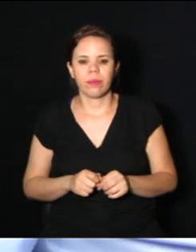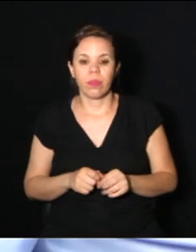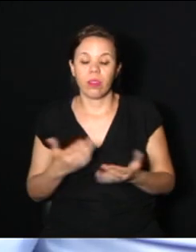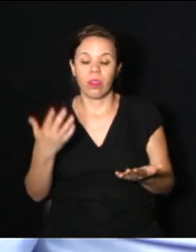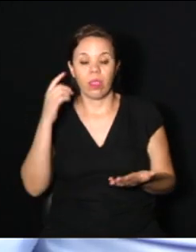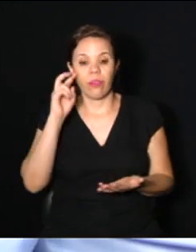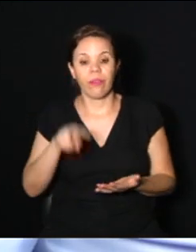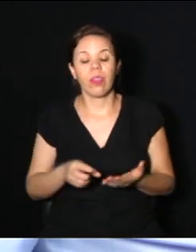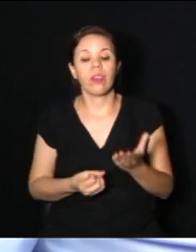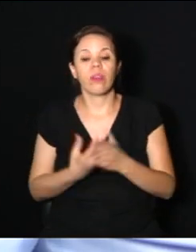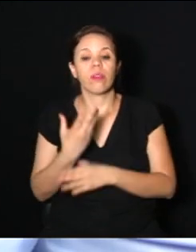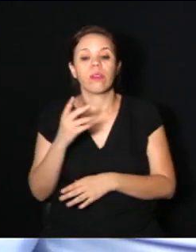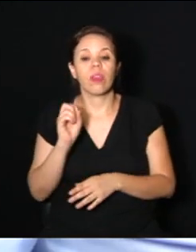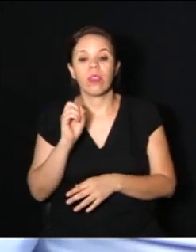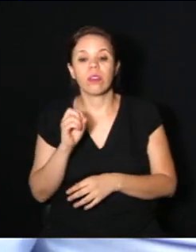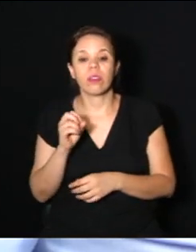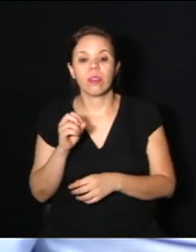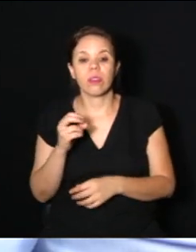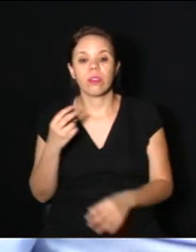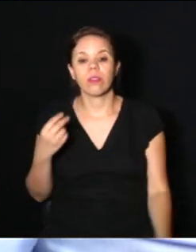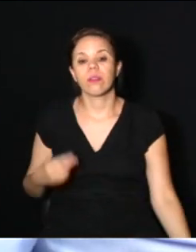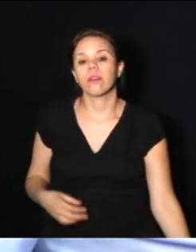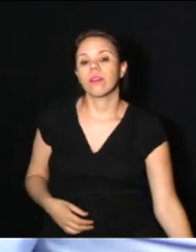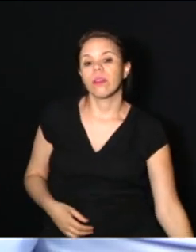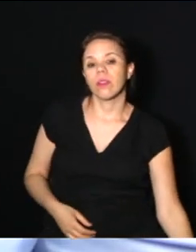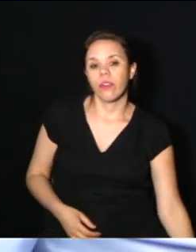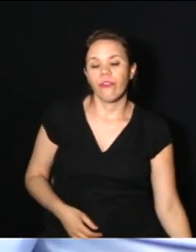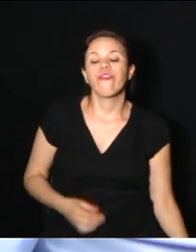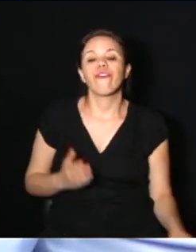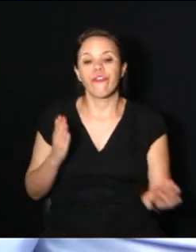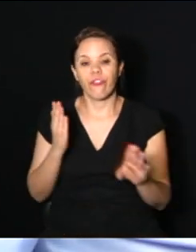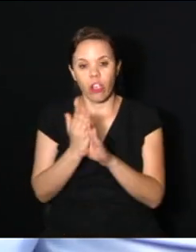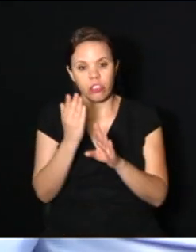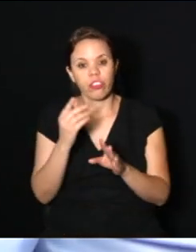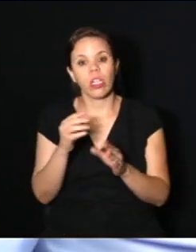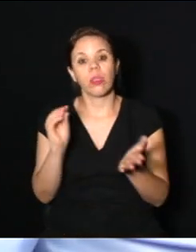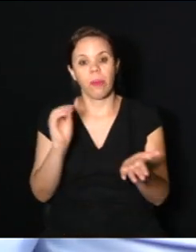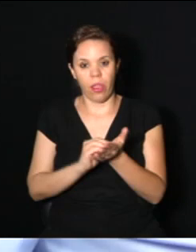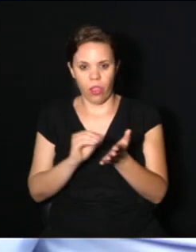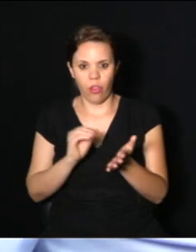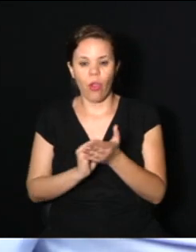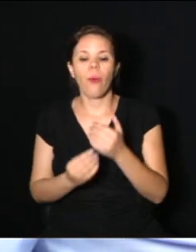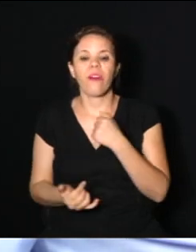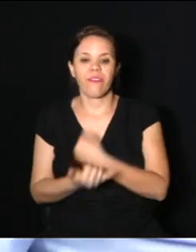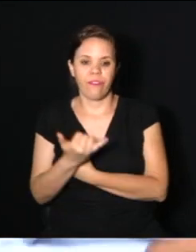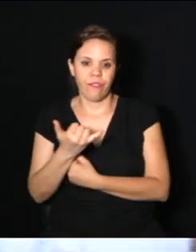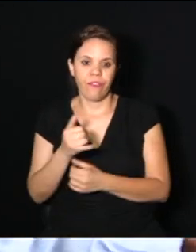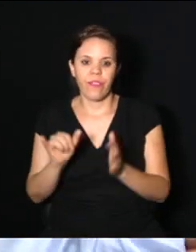que foi constatado, né, uma falha no edital,